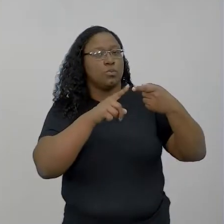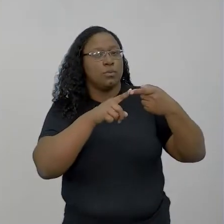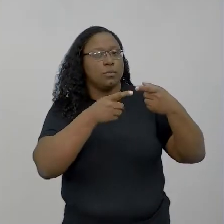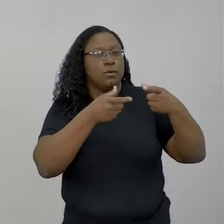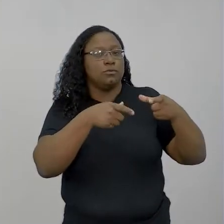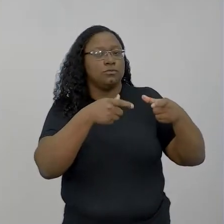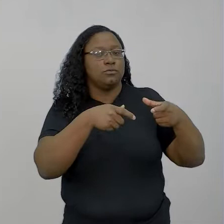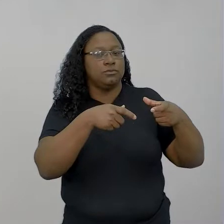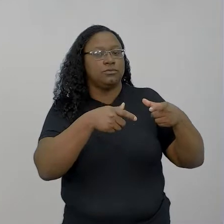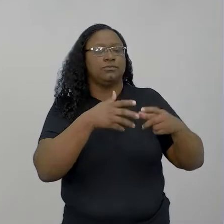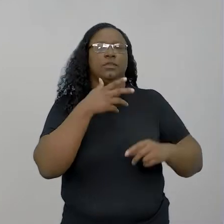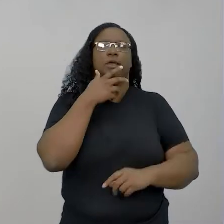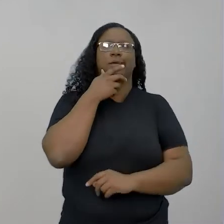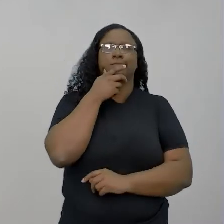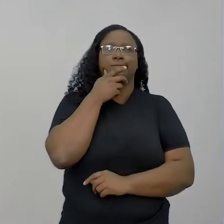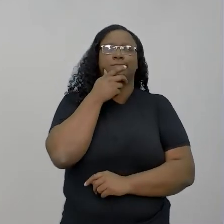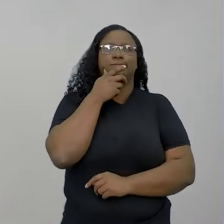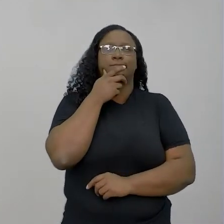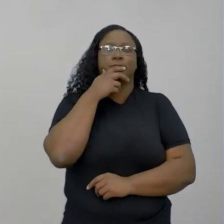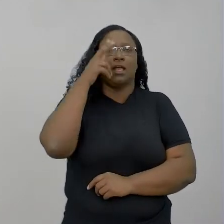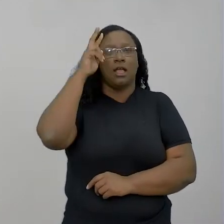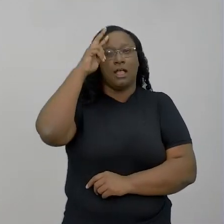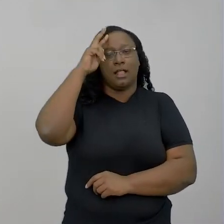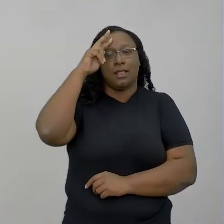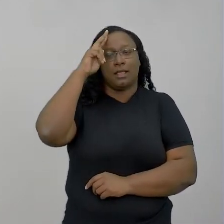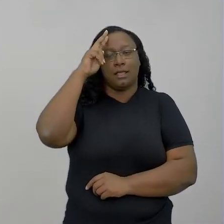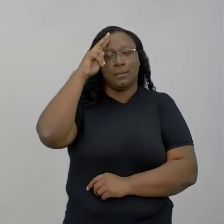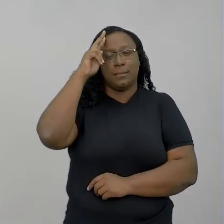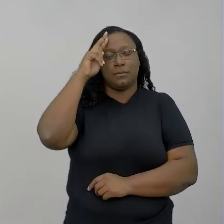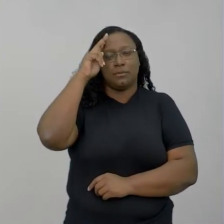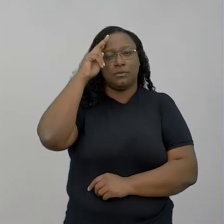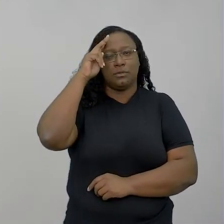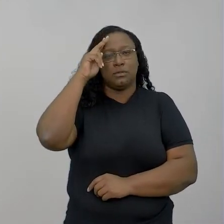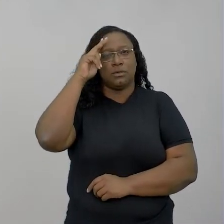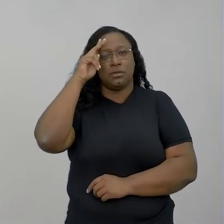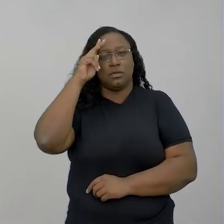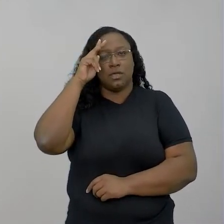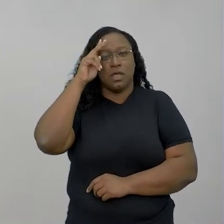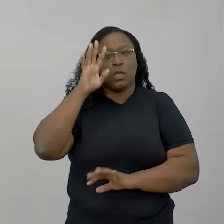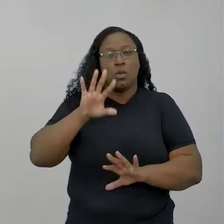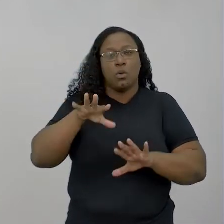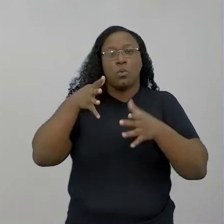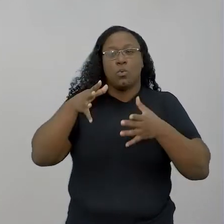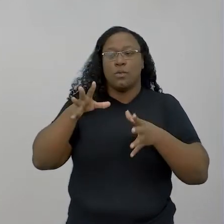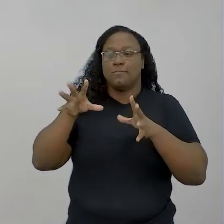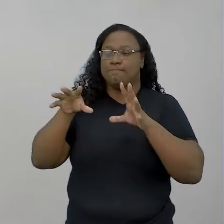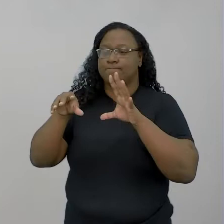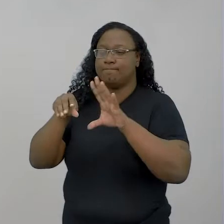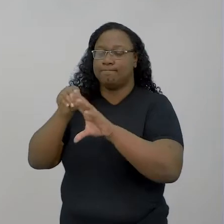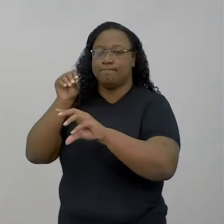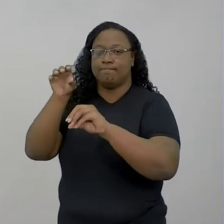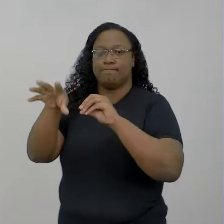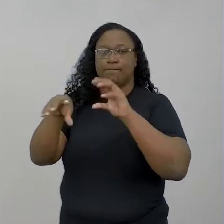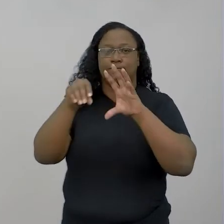Eu lembro que o primeiro setor era quando a gente fazia as coletas dos manufaturados, é algo